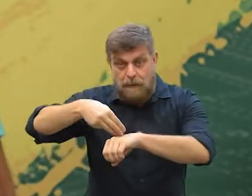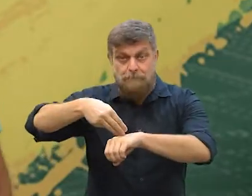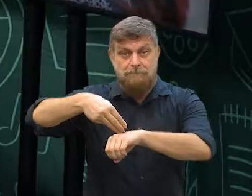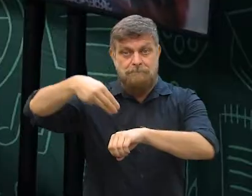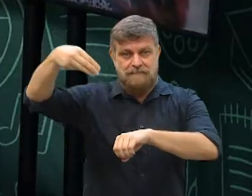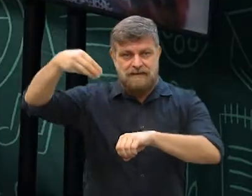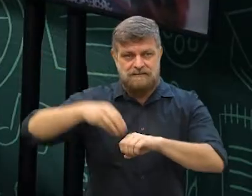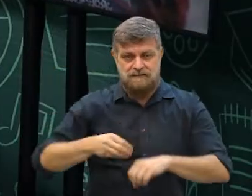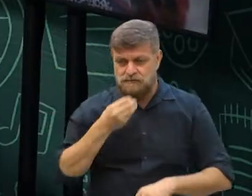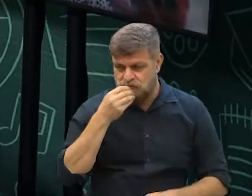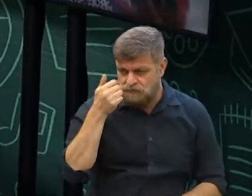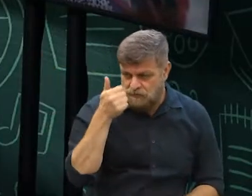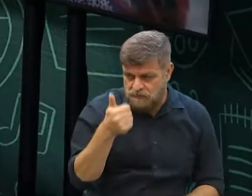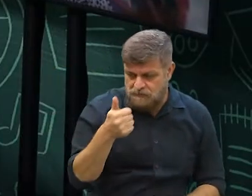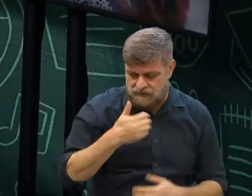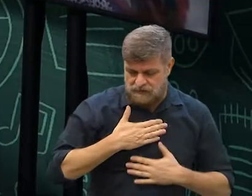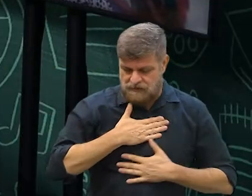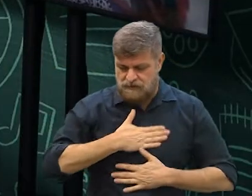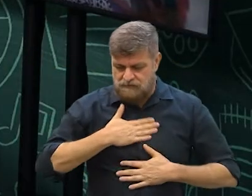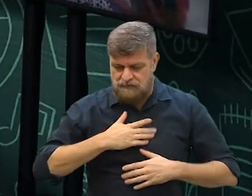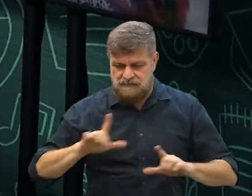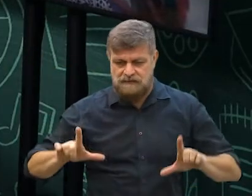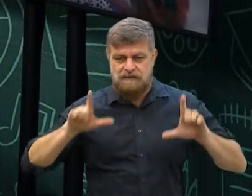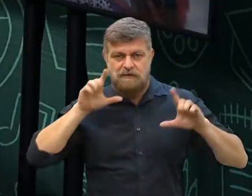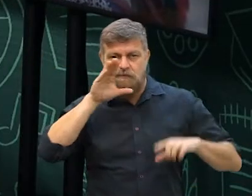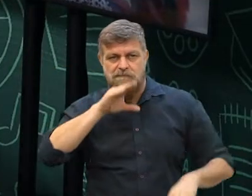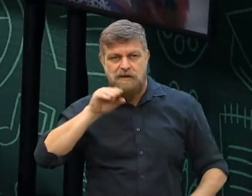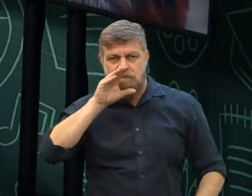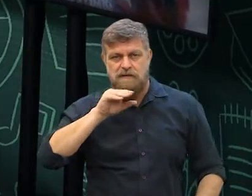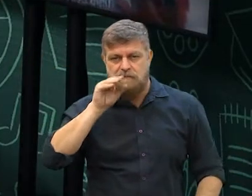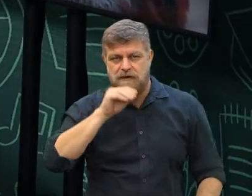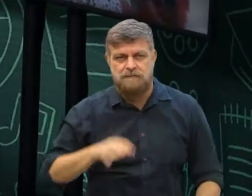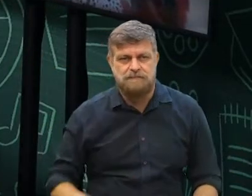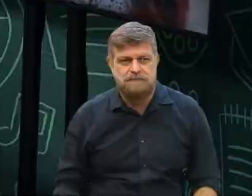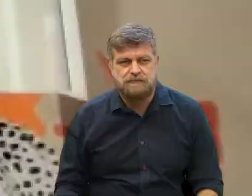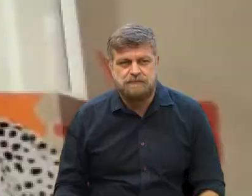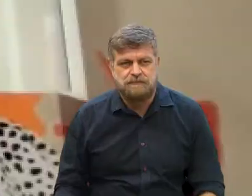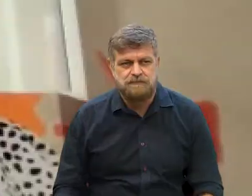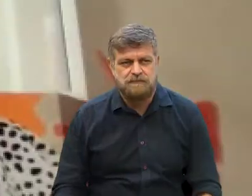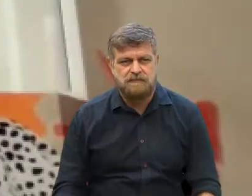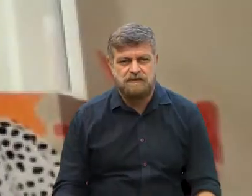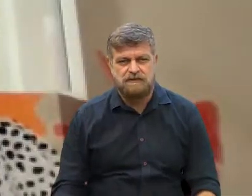em educação Tudo bem Maria Tereza prazer tê-la conosco aqui mais uma vez só